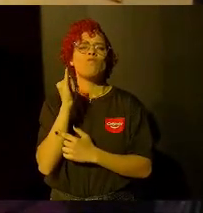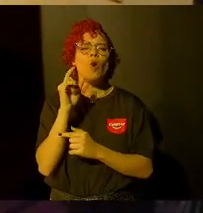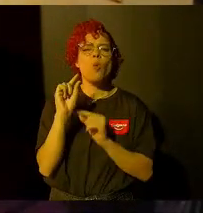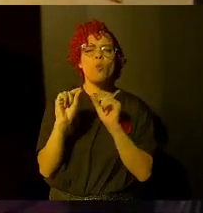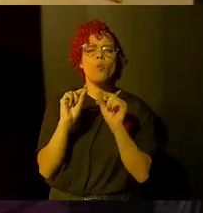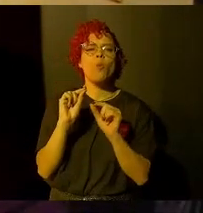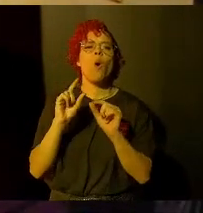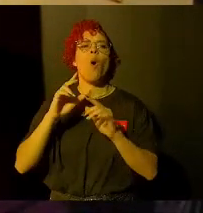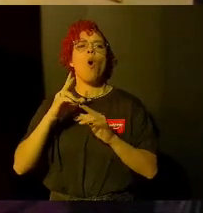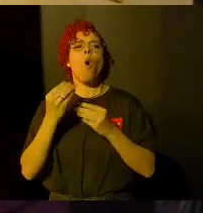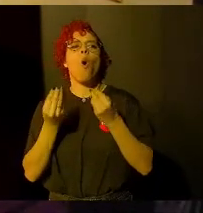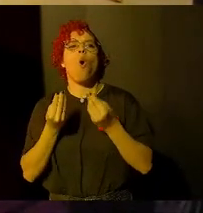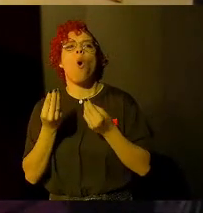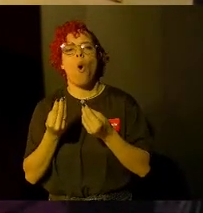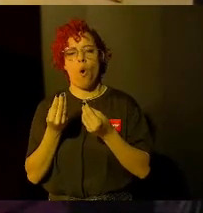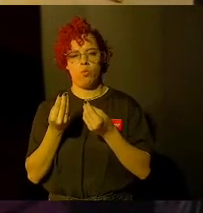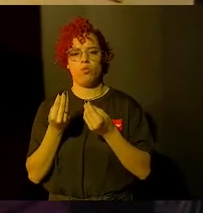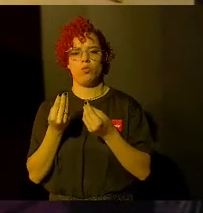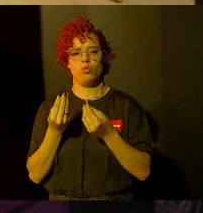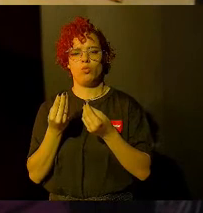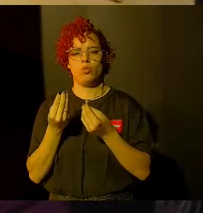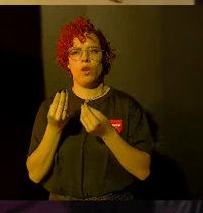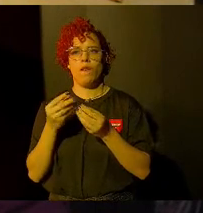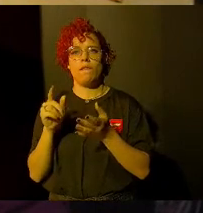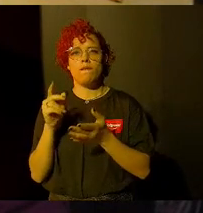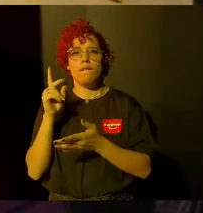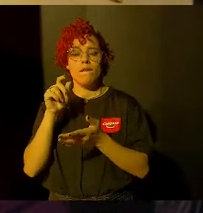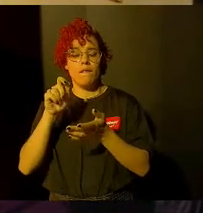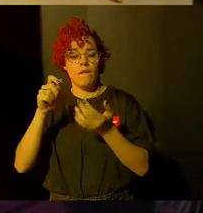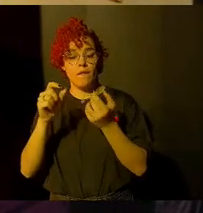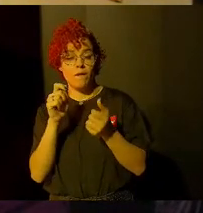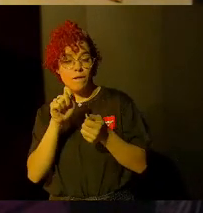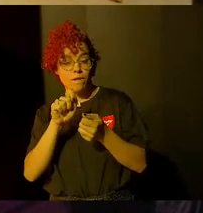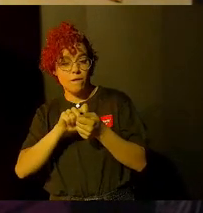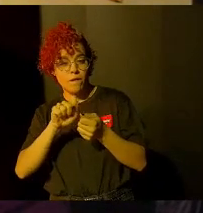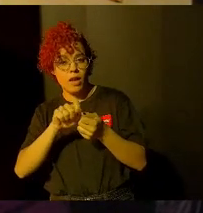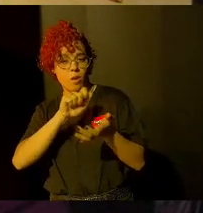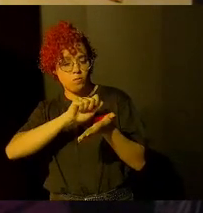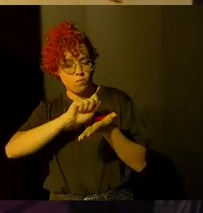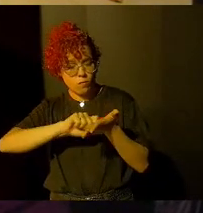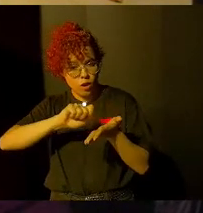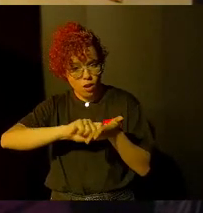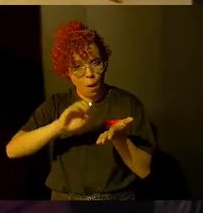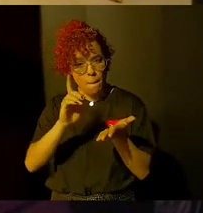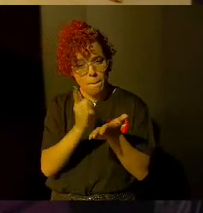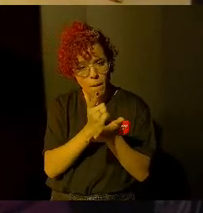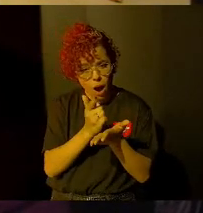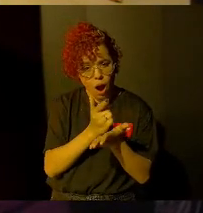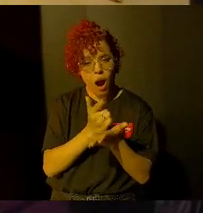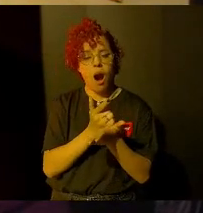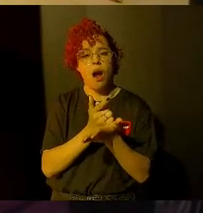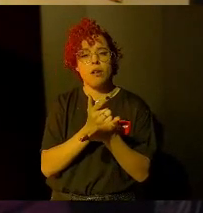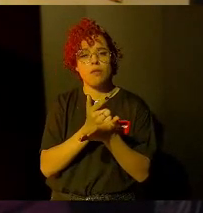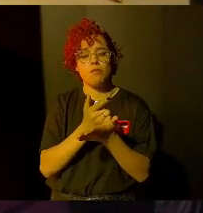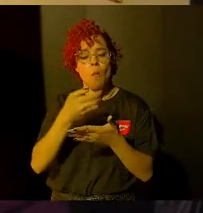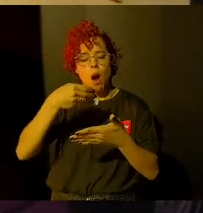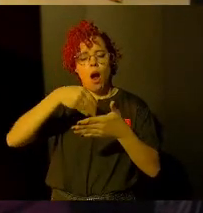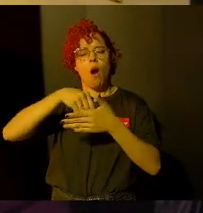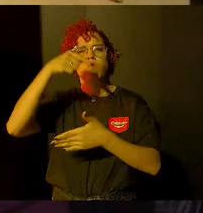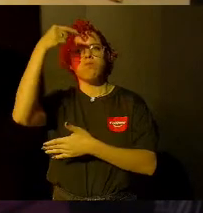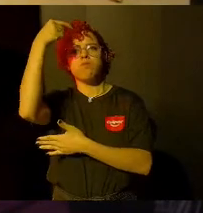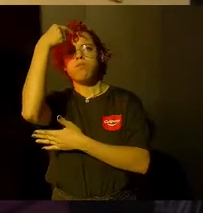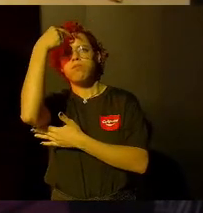criaram uma ficção a partir de histórias reais de pessoas reais de dentro para fora e de fora para